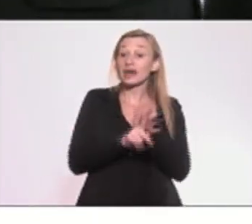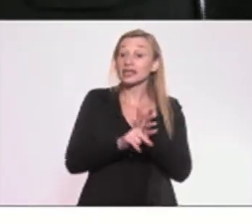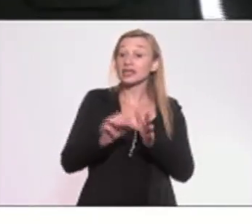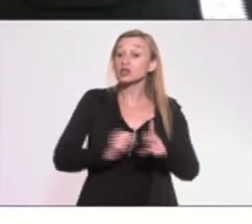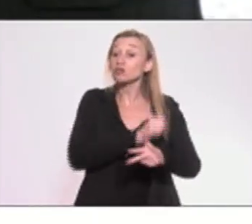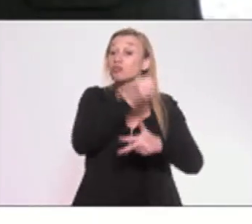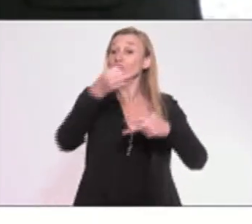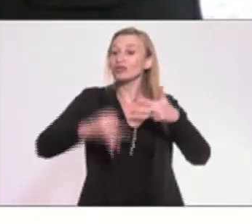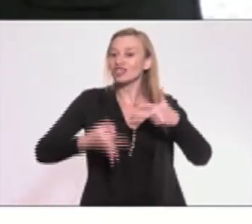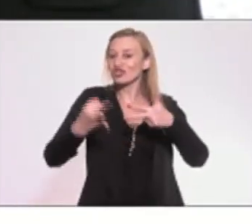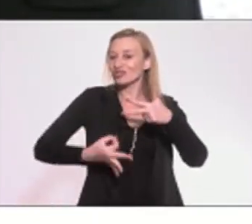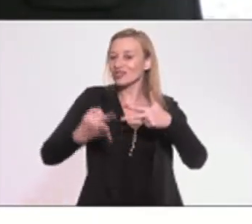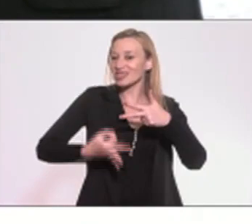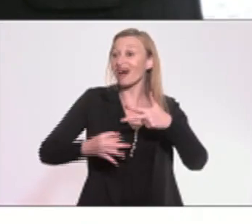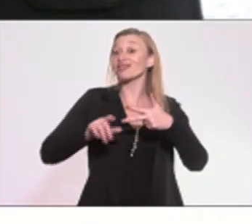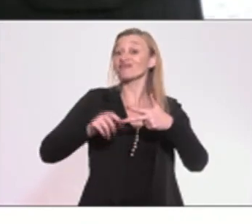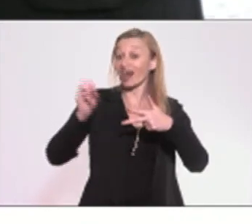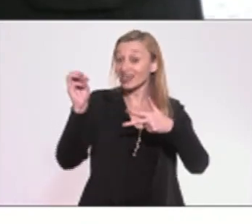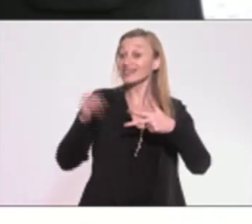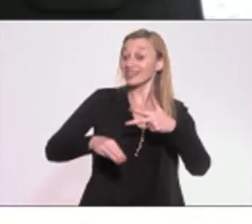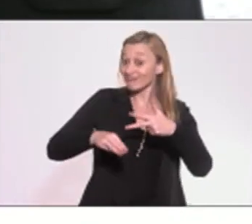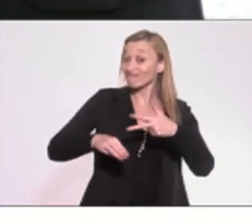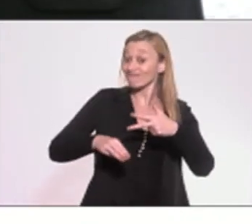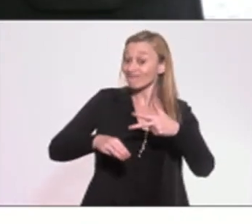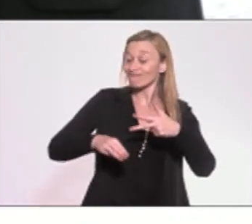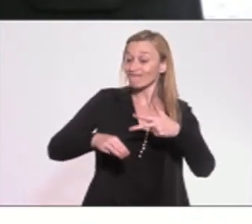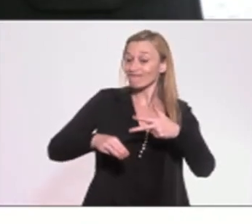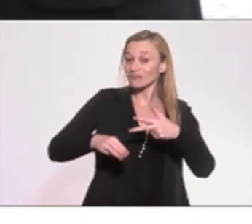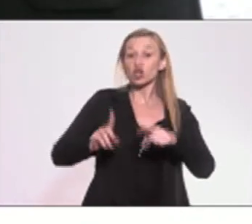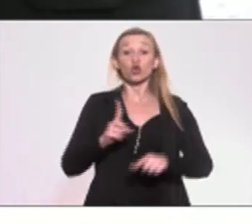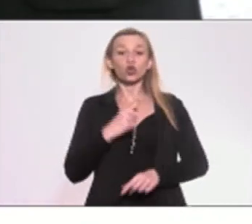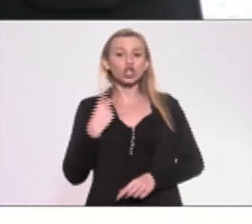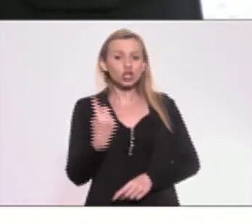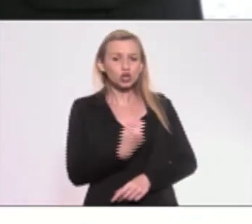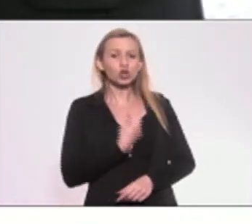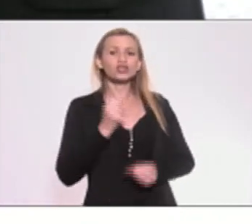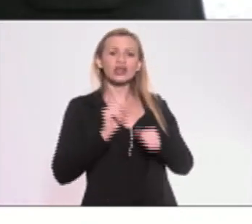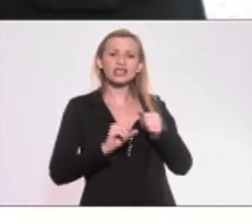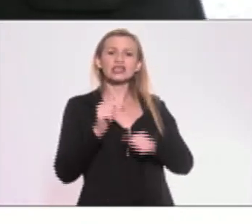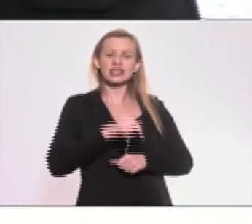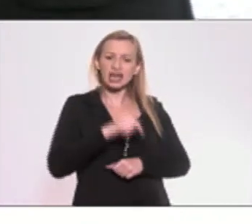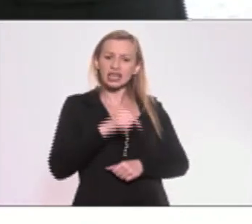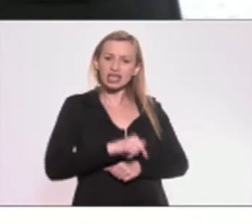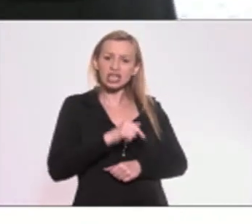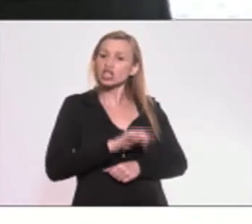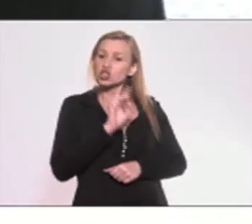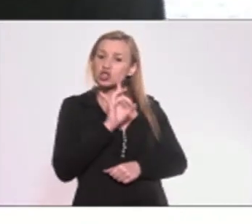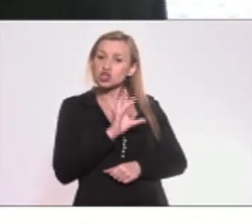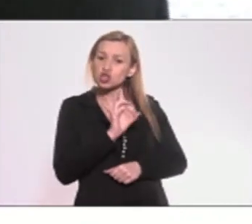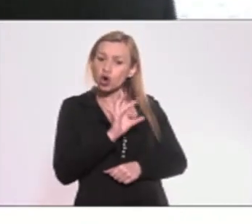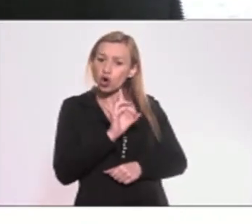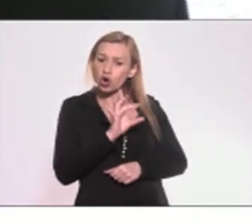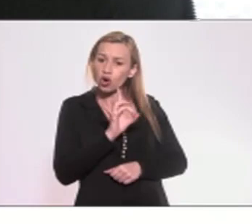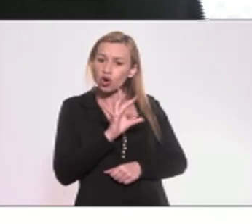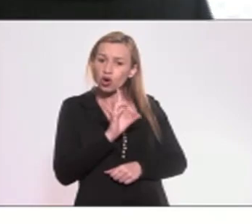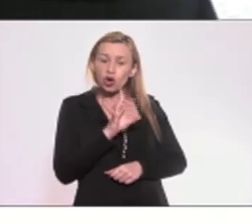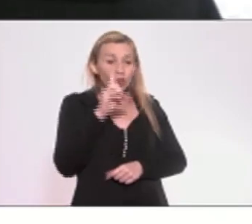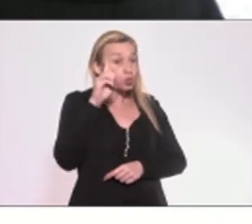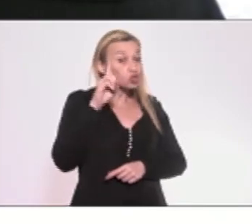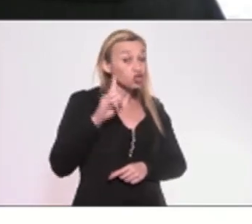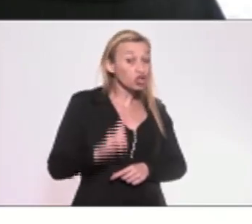Poder Judiciário. O que nós estamos fazendo aqui é restabelecendo o direito